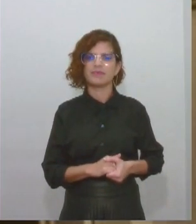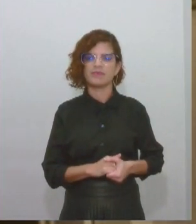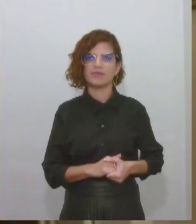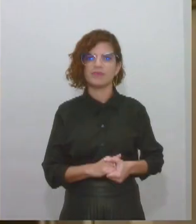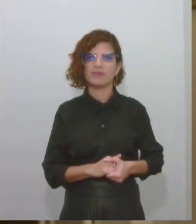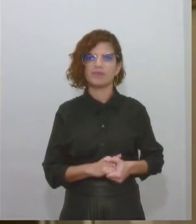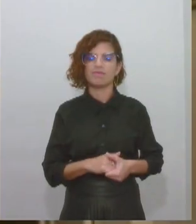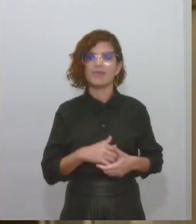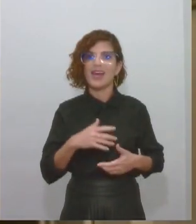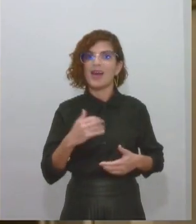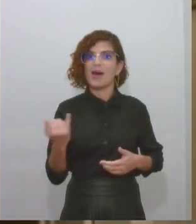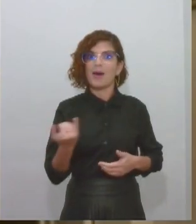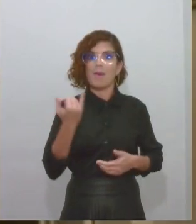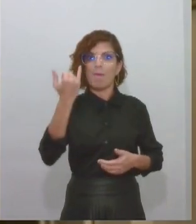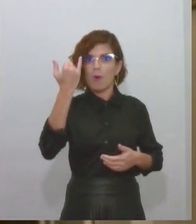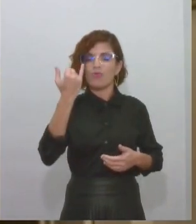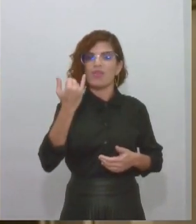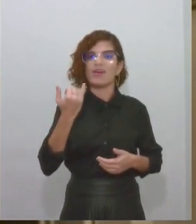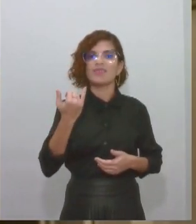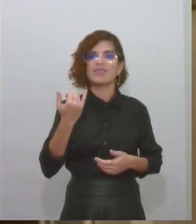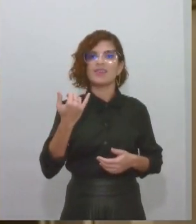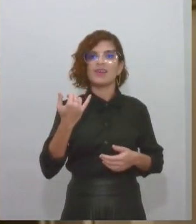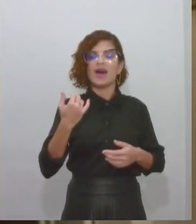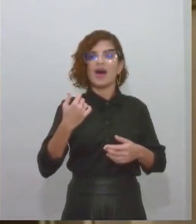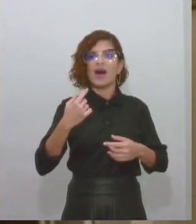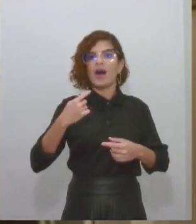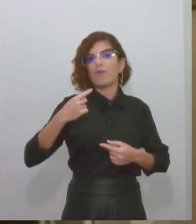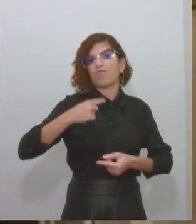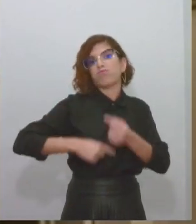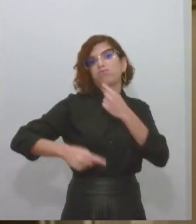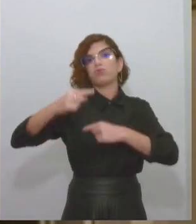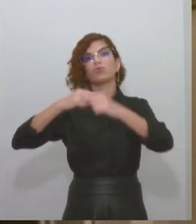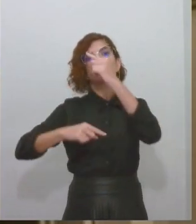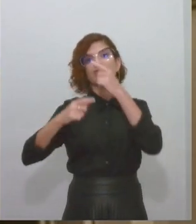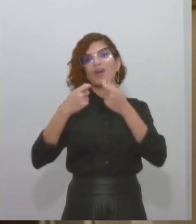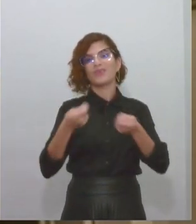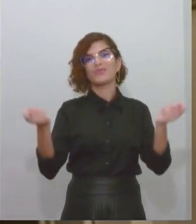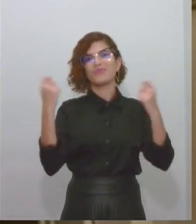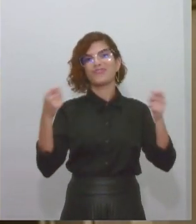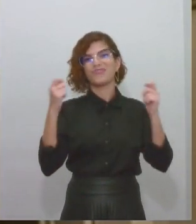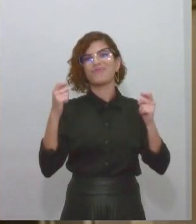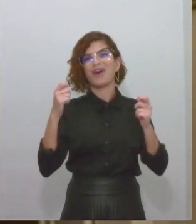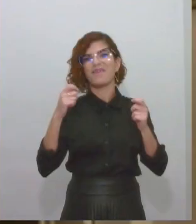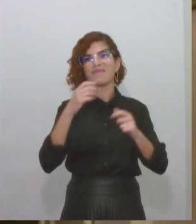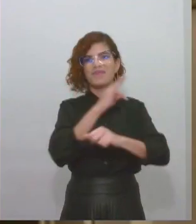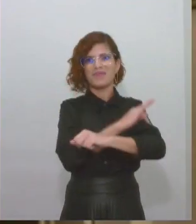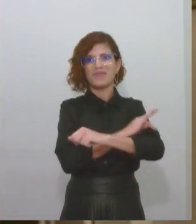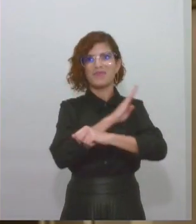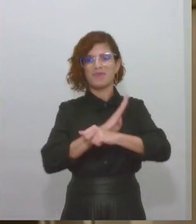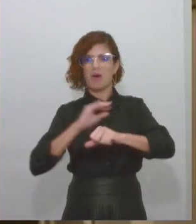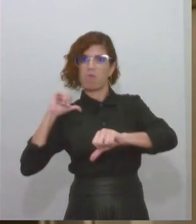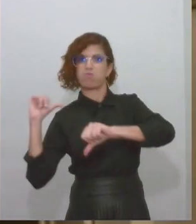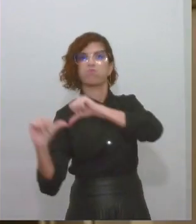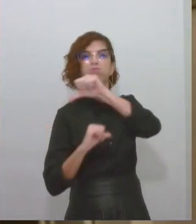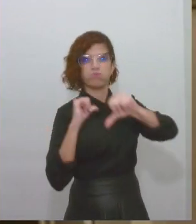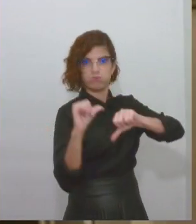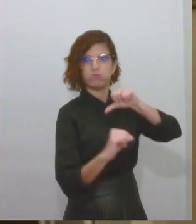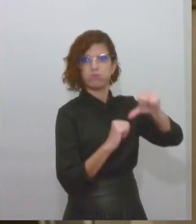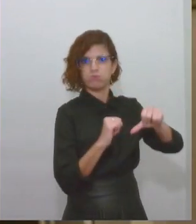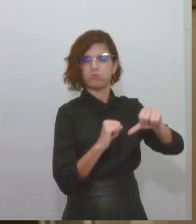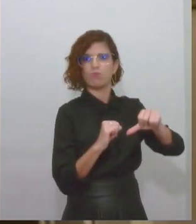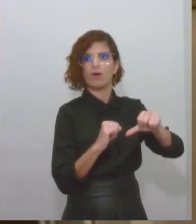cidade transformou-se através desse festival. Nós temos palcos em três